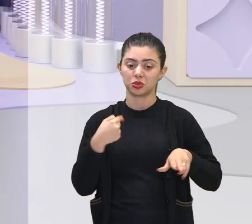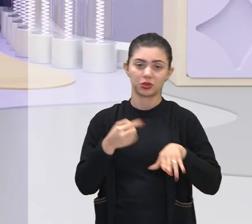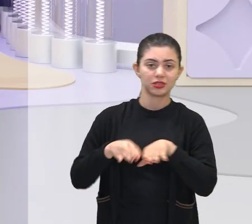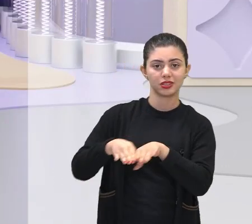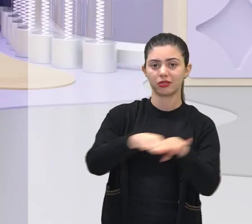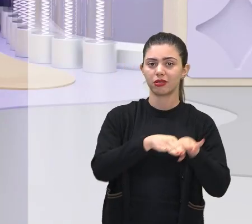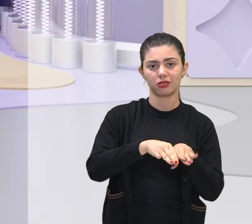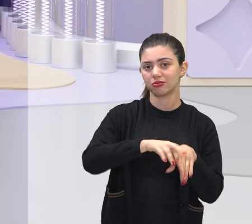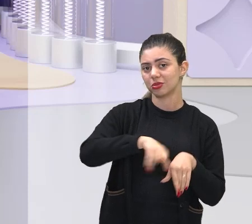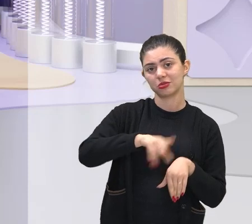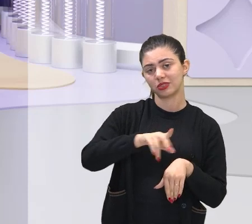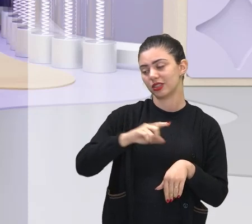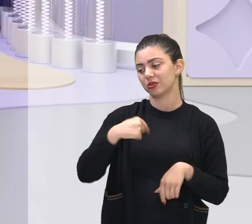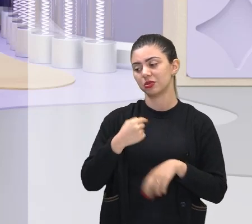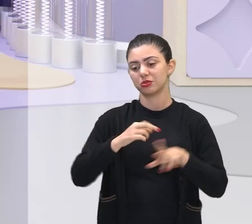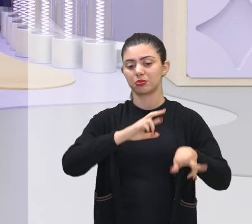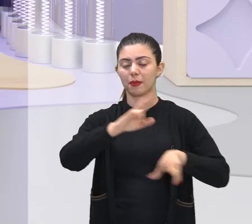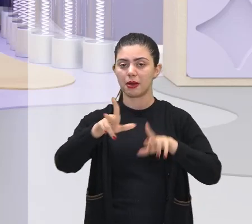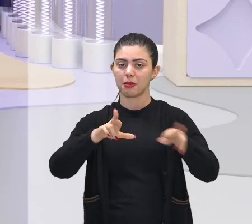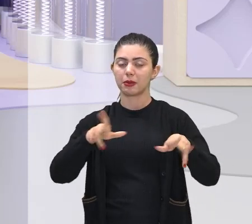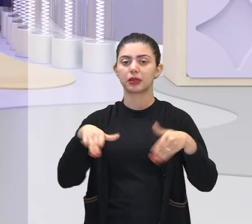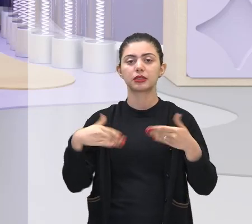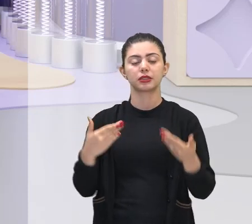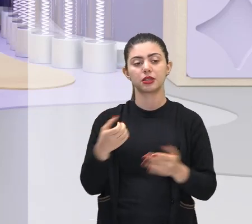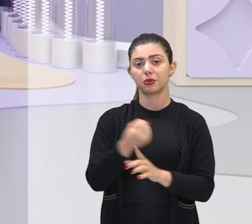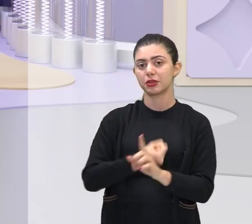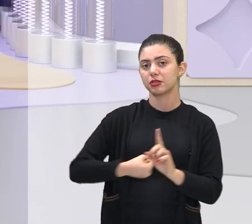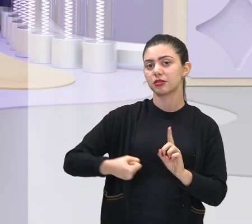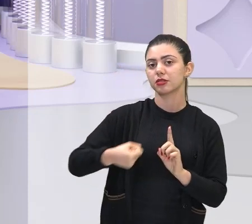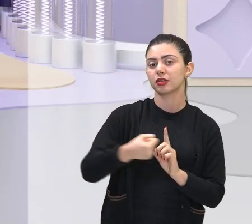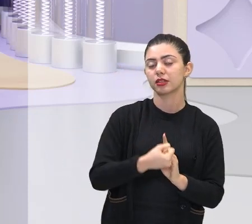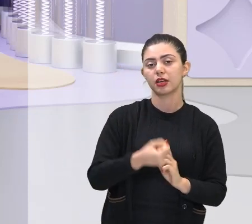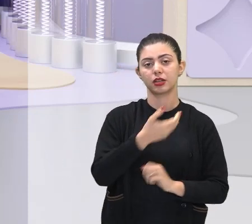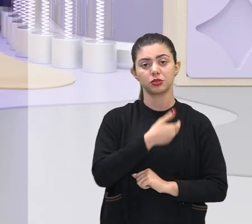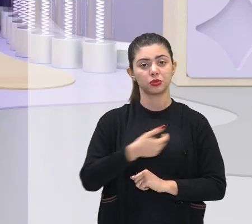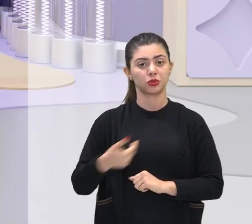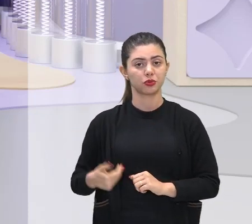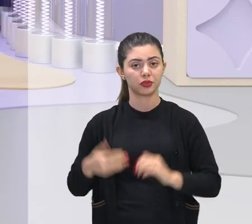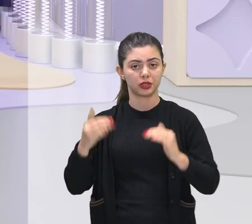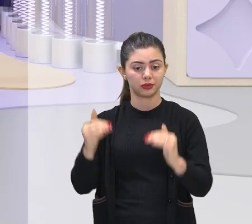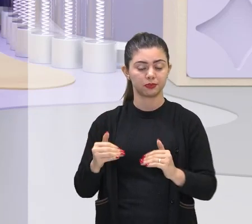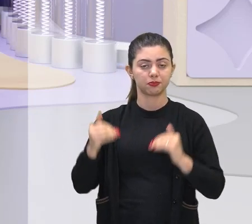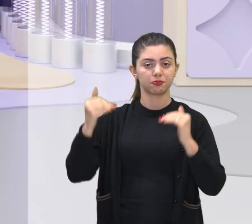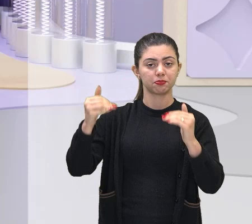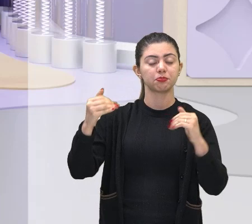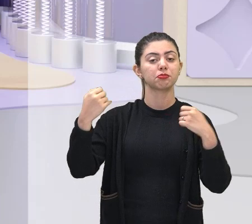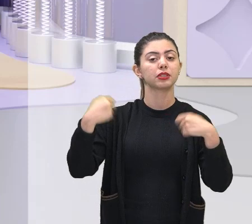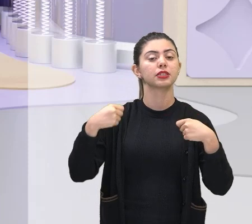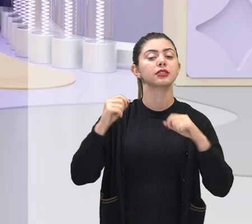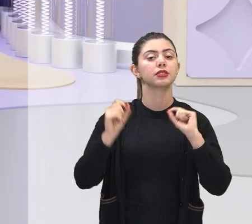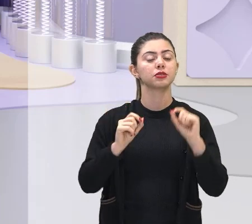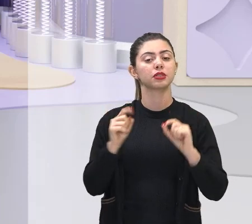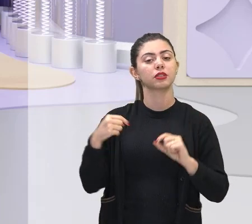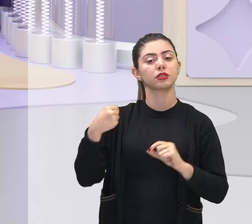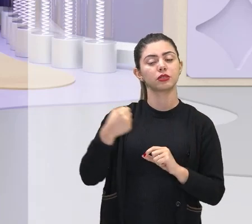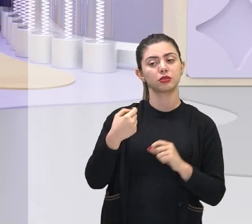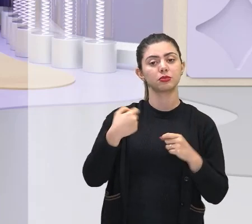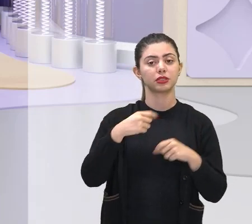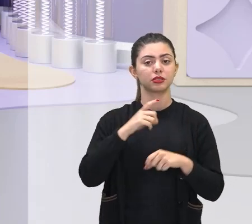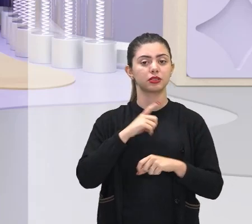a sociedade, ela precisa, o Estado, as autoridades dessa sociedade precisam nos